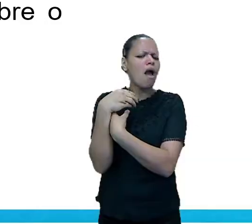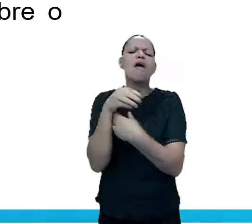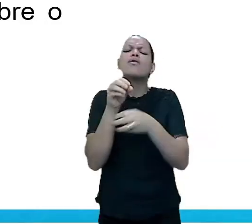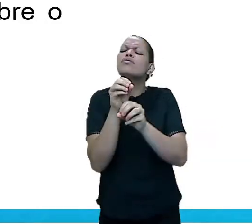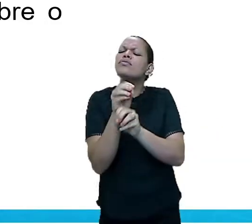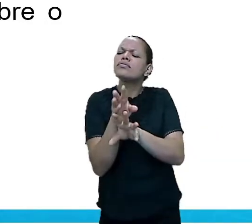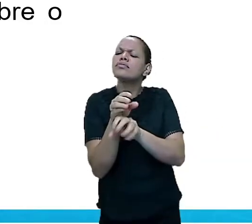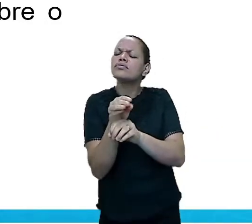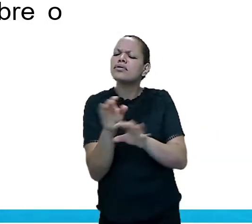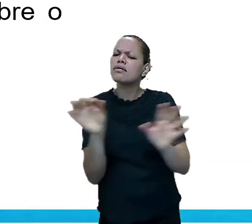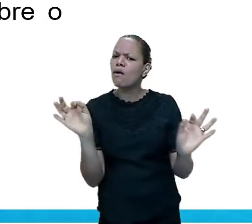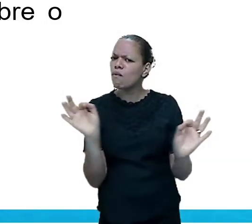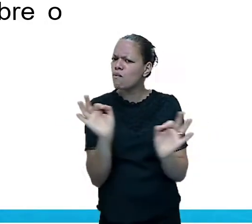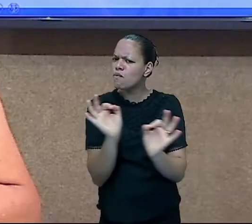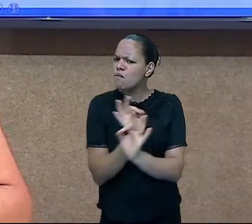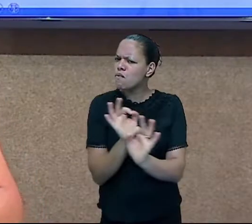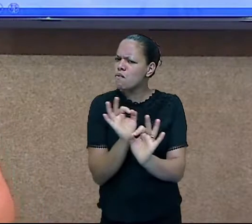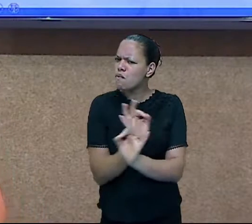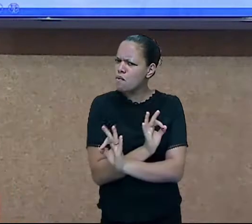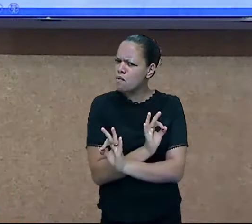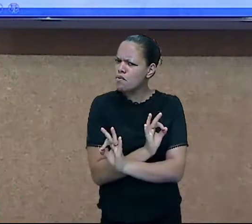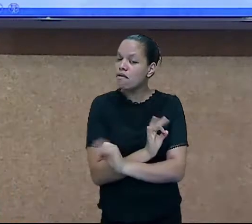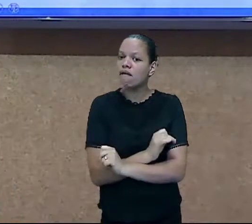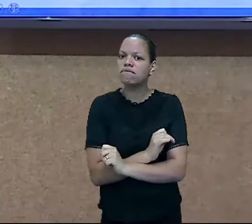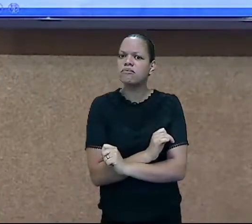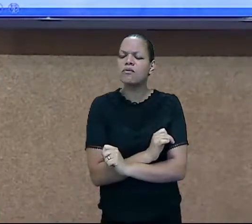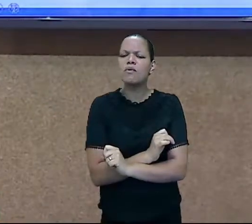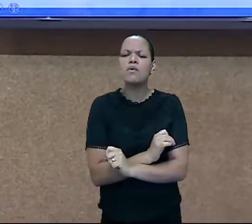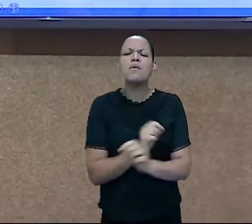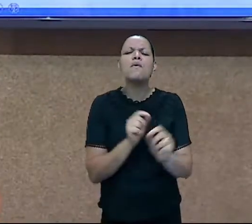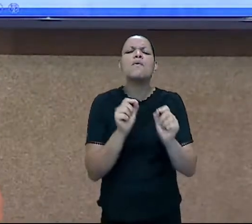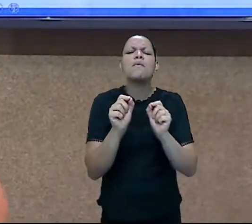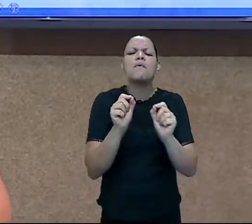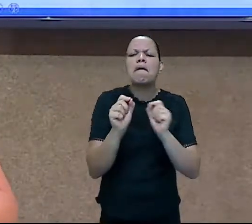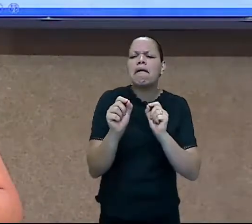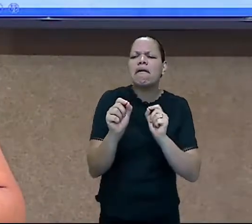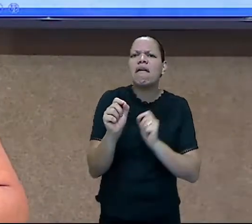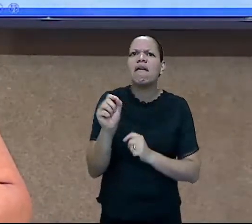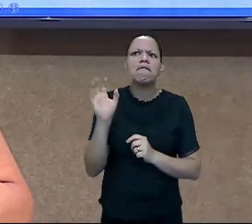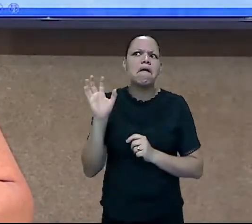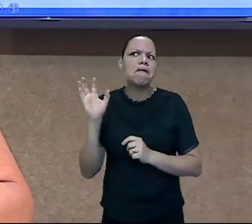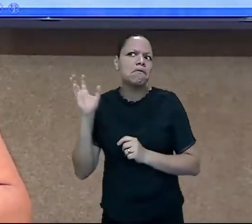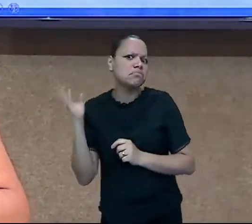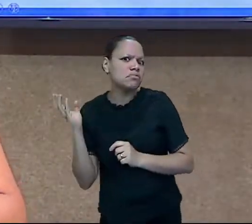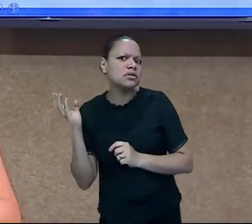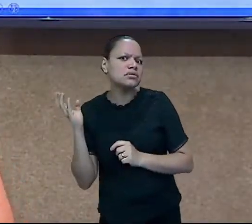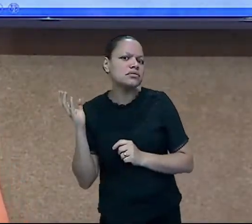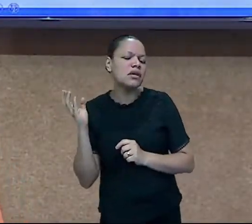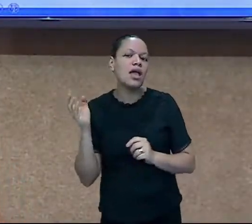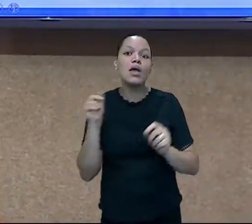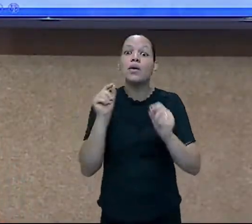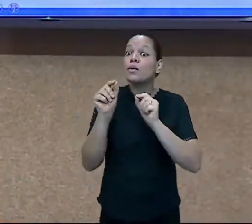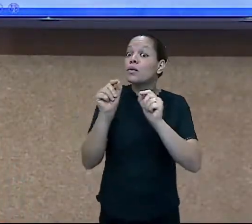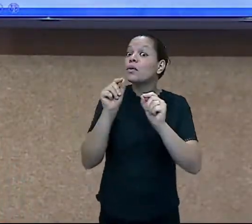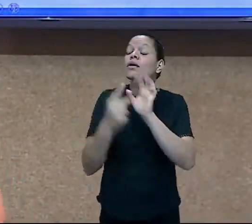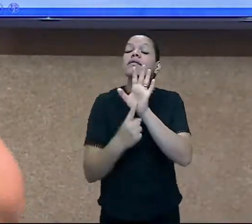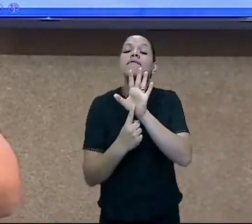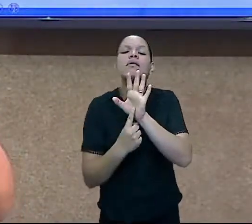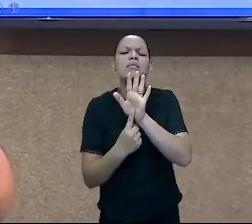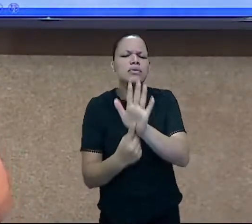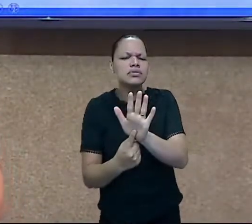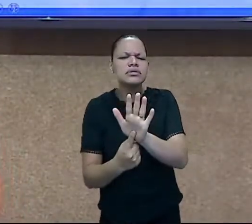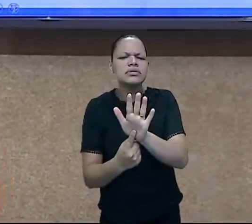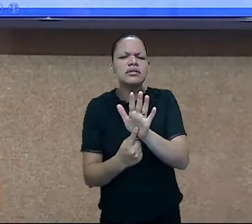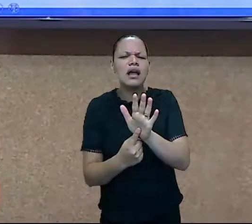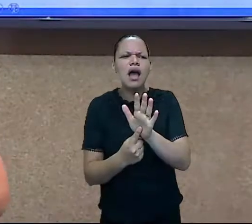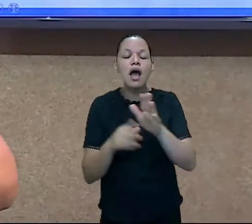Vai acontecer um fato, vai ser narrado, vai ter a presença de personagens animais